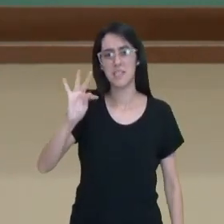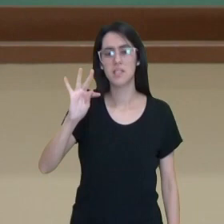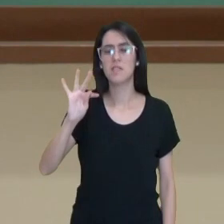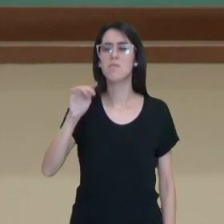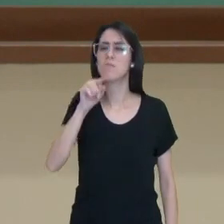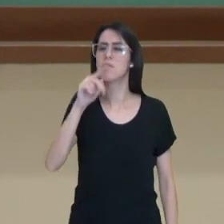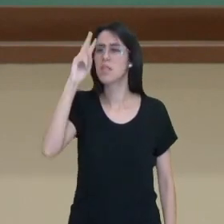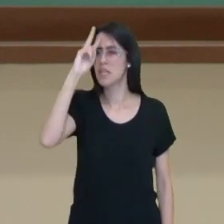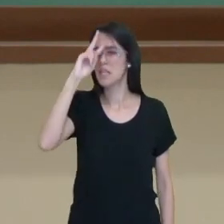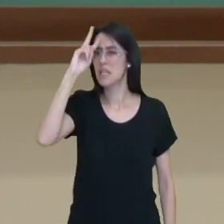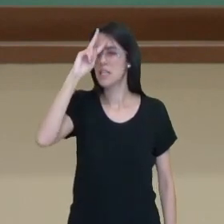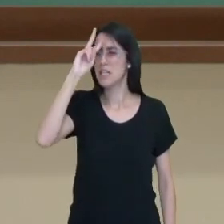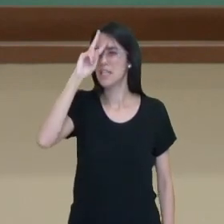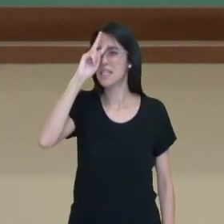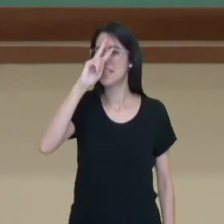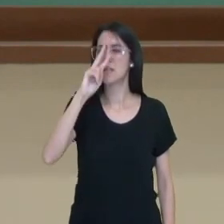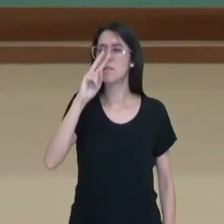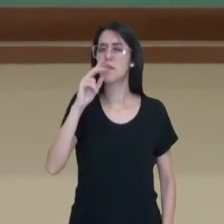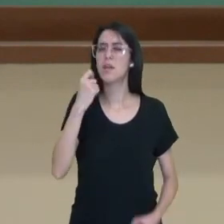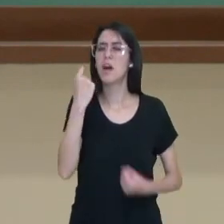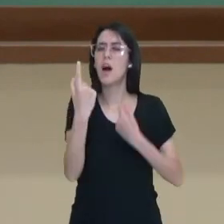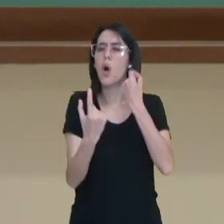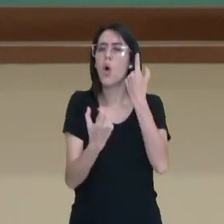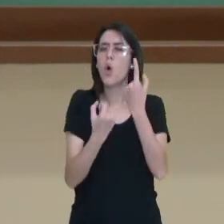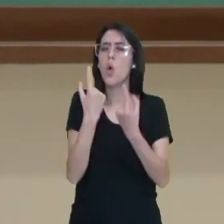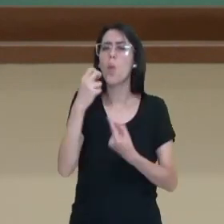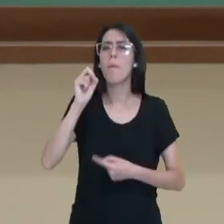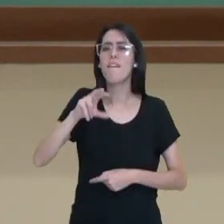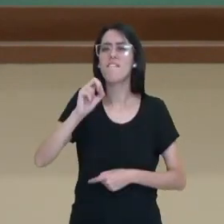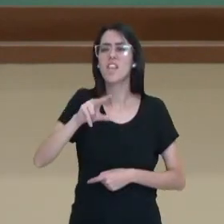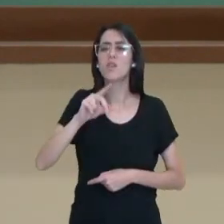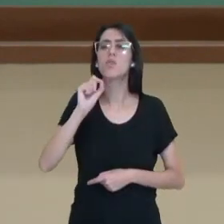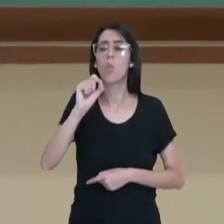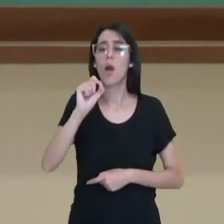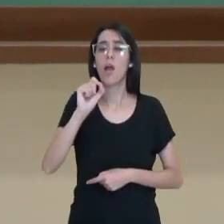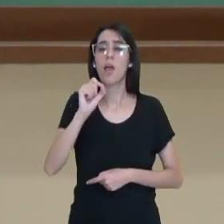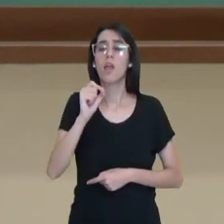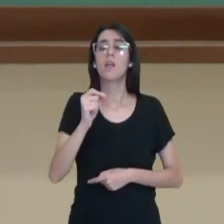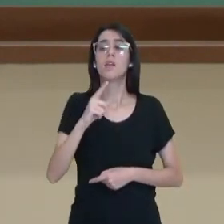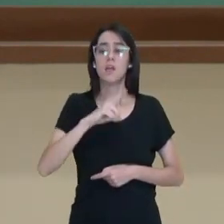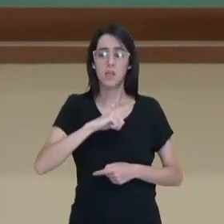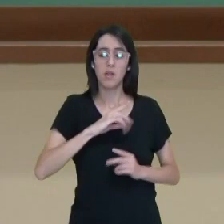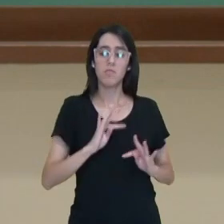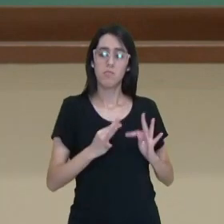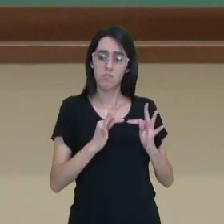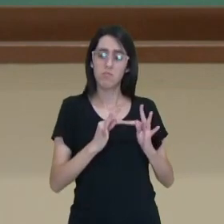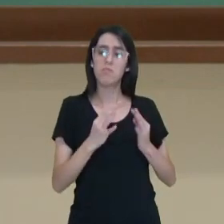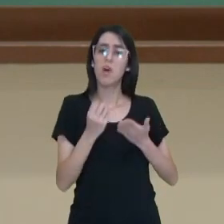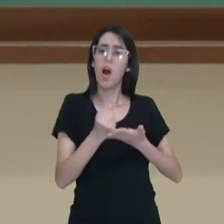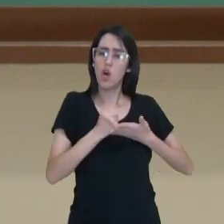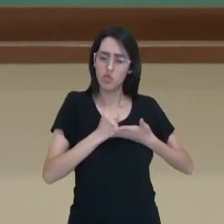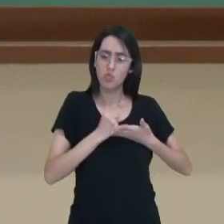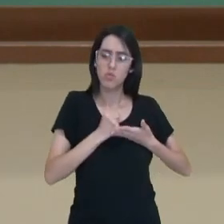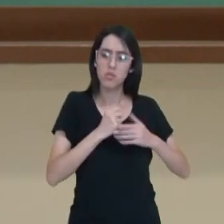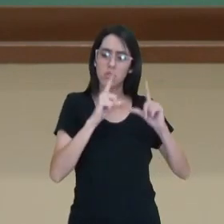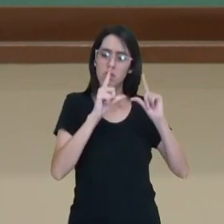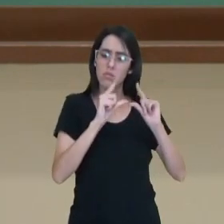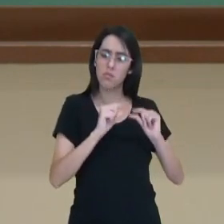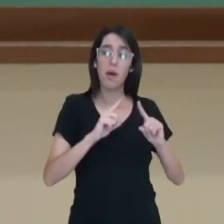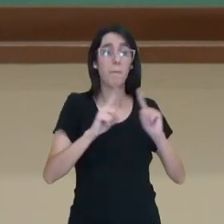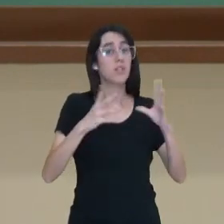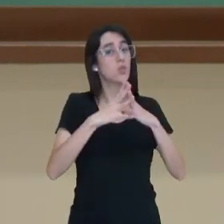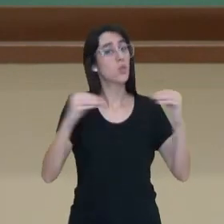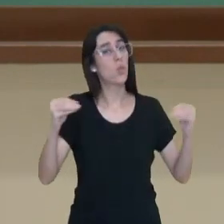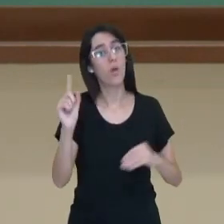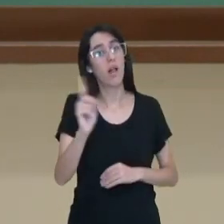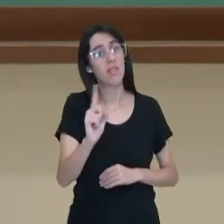lembrar de algumas, conseguiu lembrar de algumas, que você só trata os sintomas? que não vão de fato curar? Se você pensou naquelas